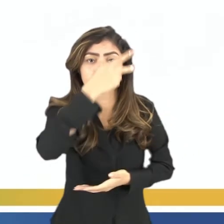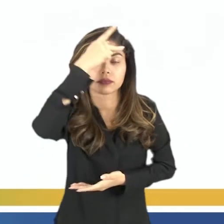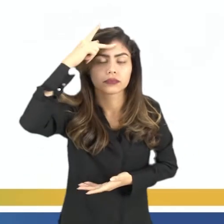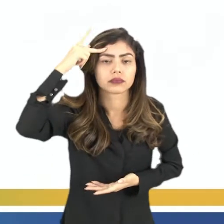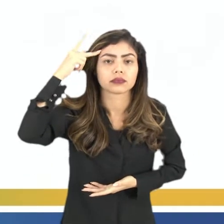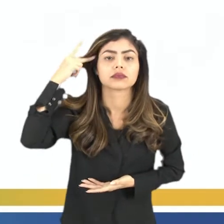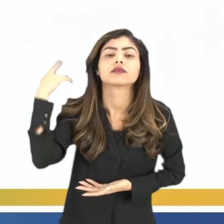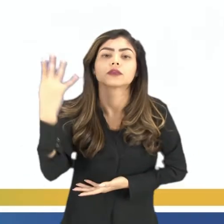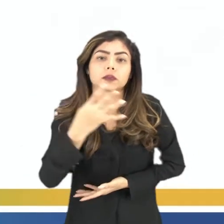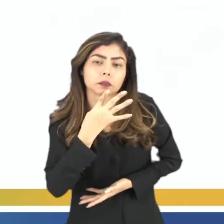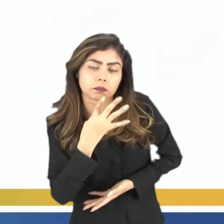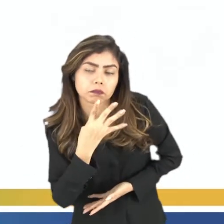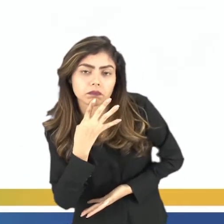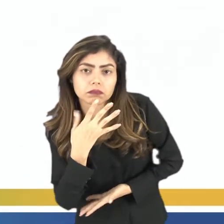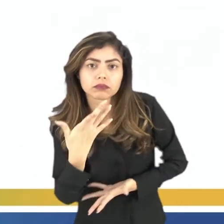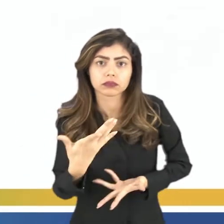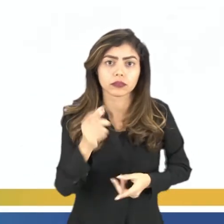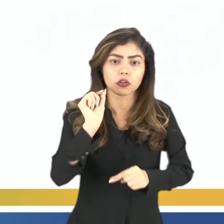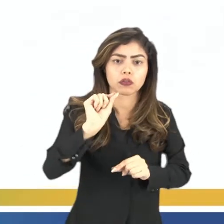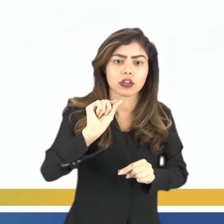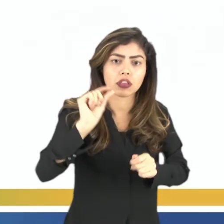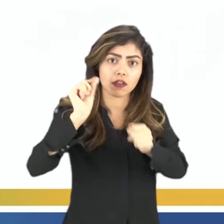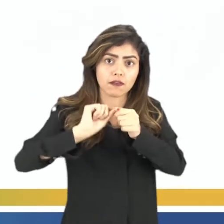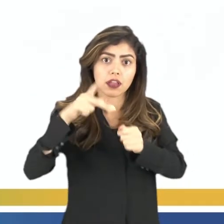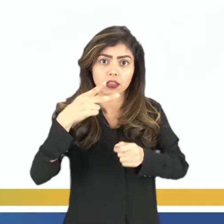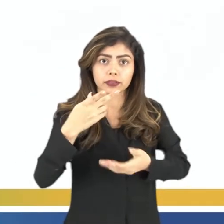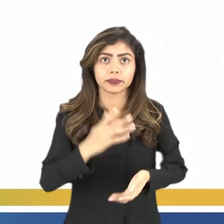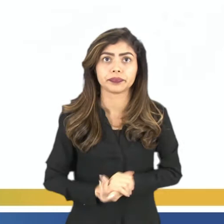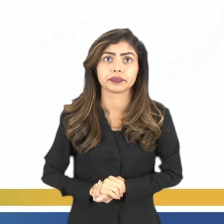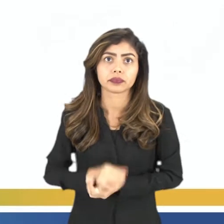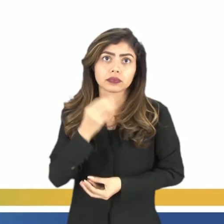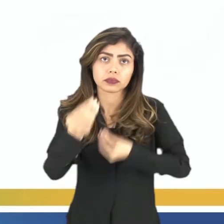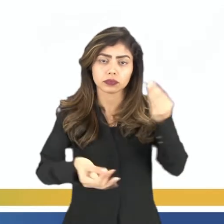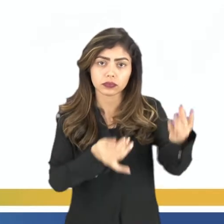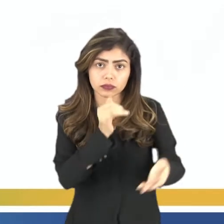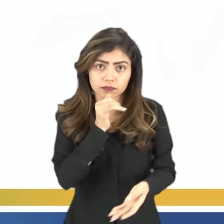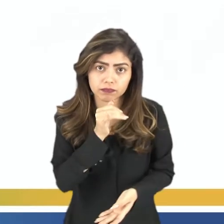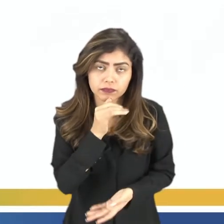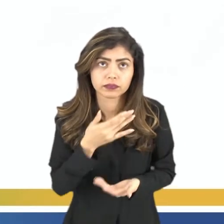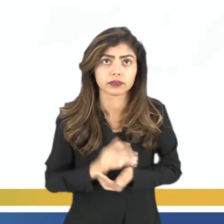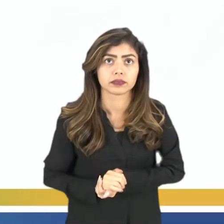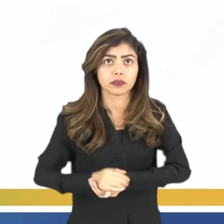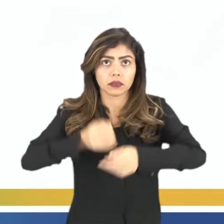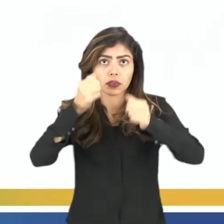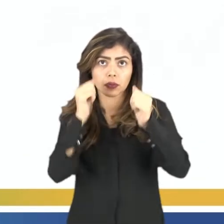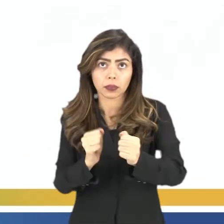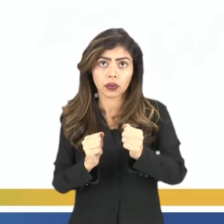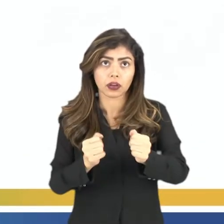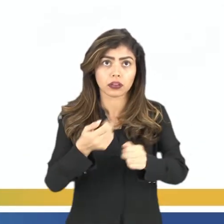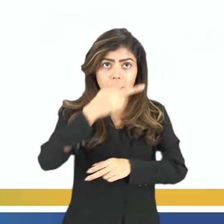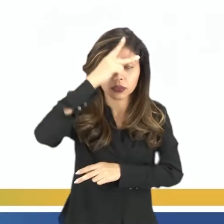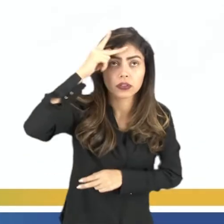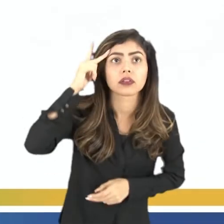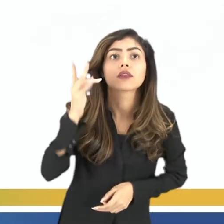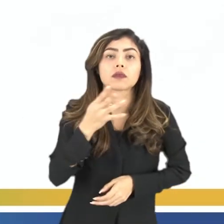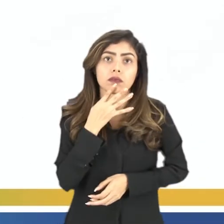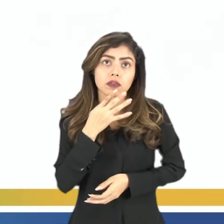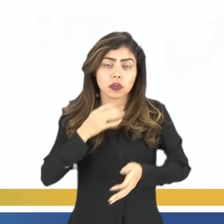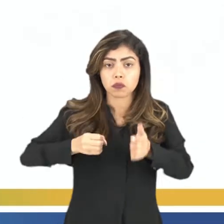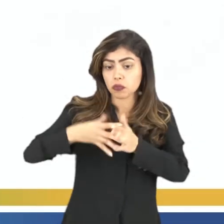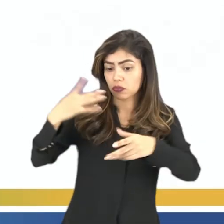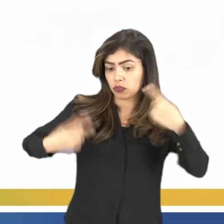têm conhecimento do que estão falando. Como, por exemplo, podem ser pessoas que conheçam muito